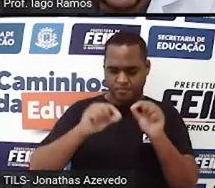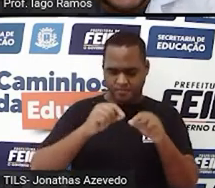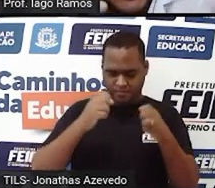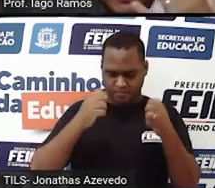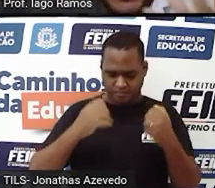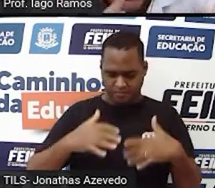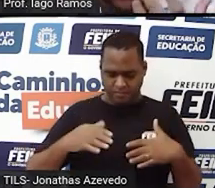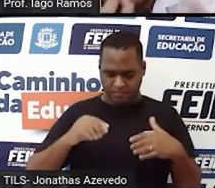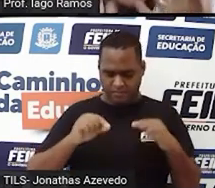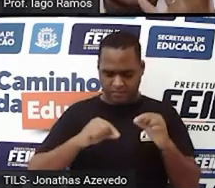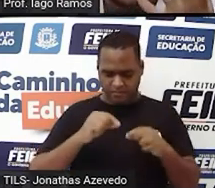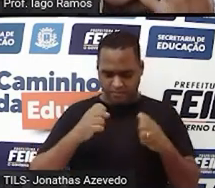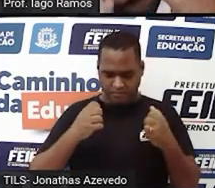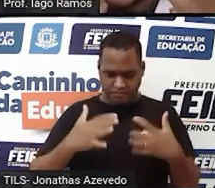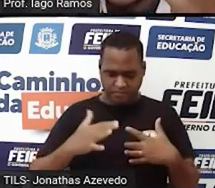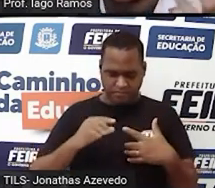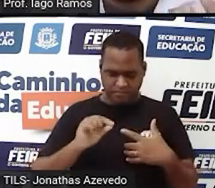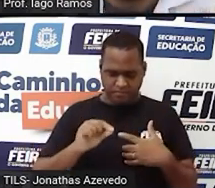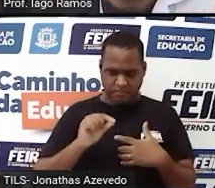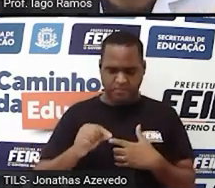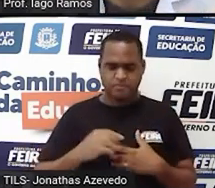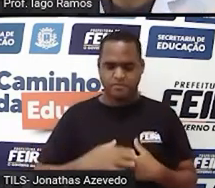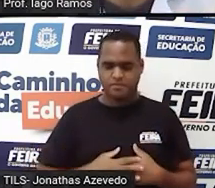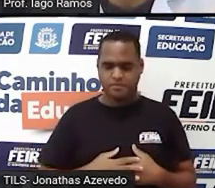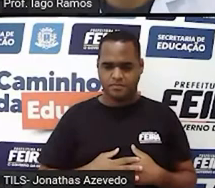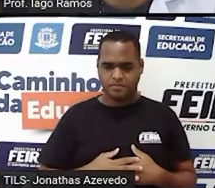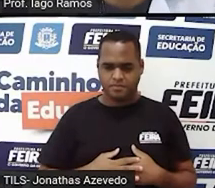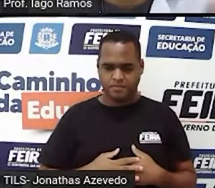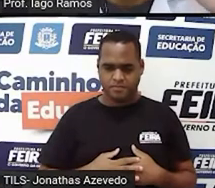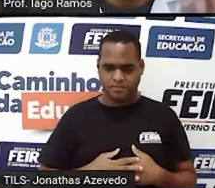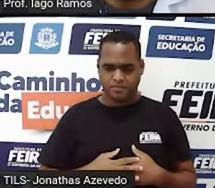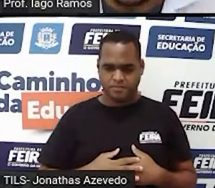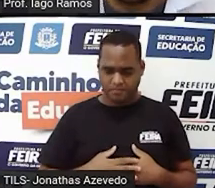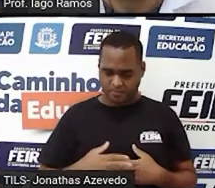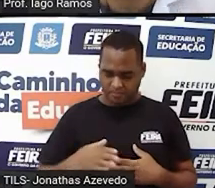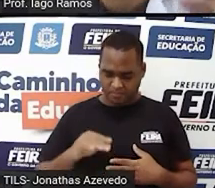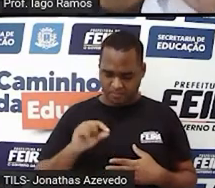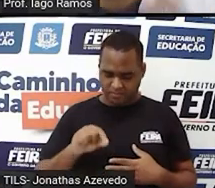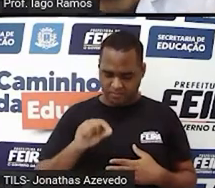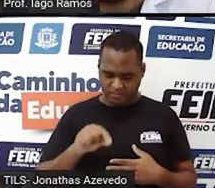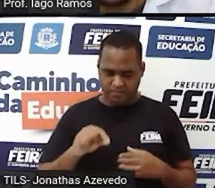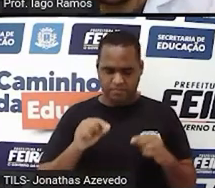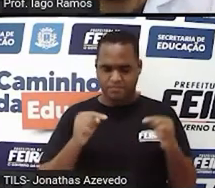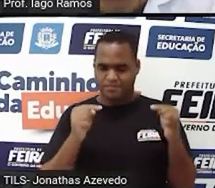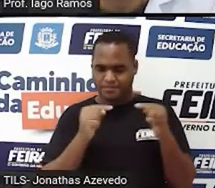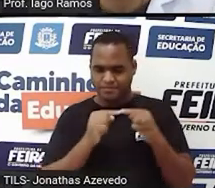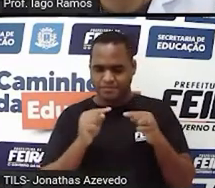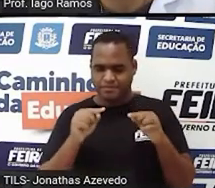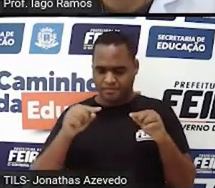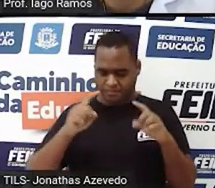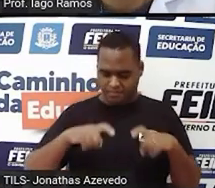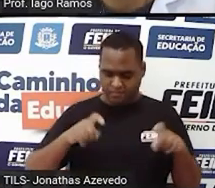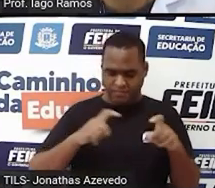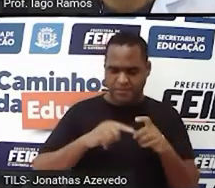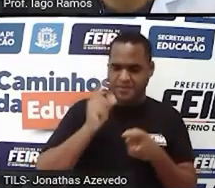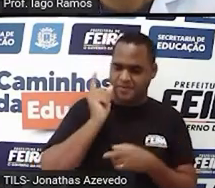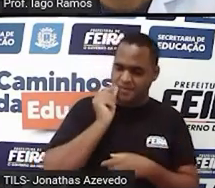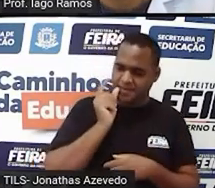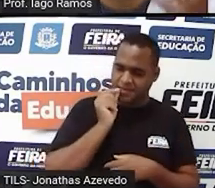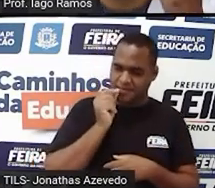mãos para você interagir aqui comigo essa aula fica bacana caderno lápis né